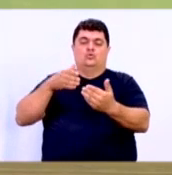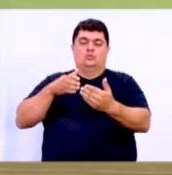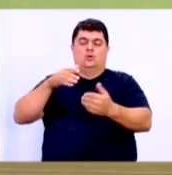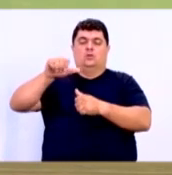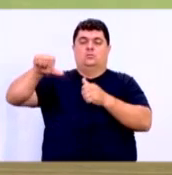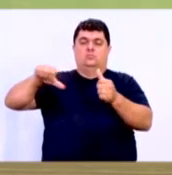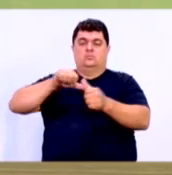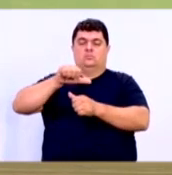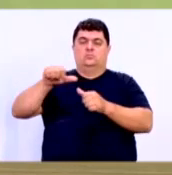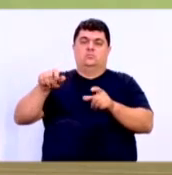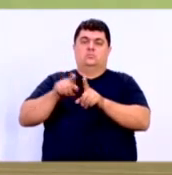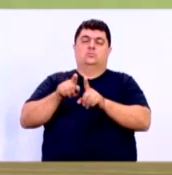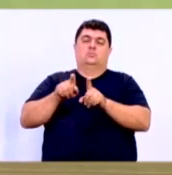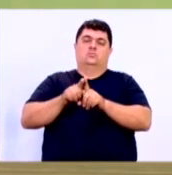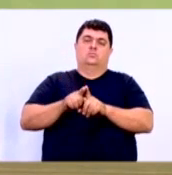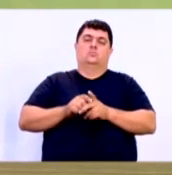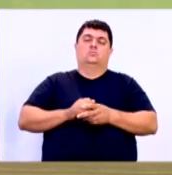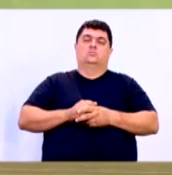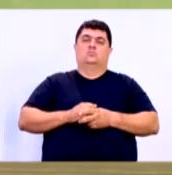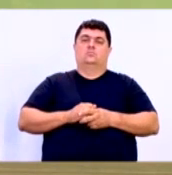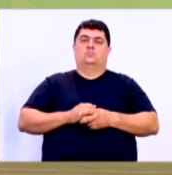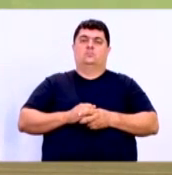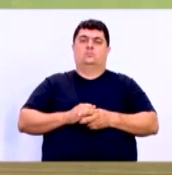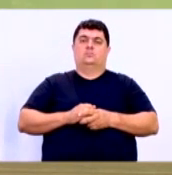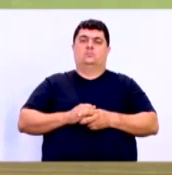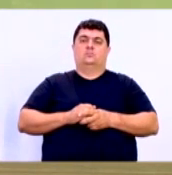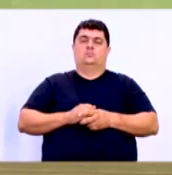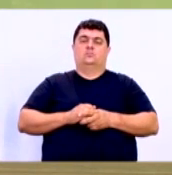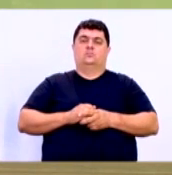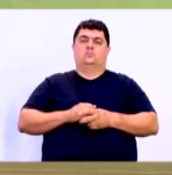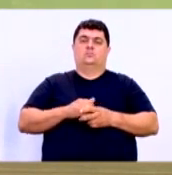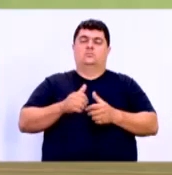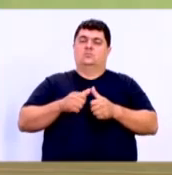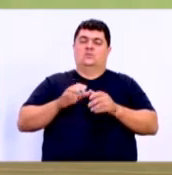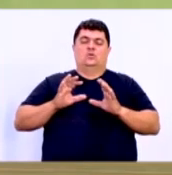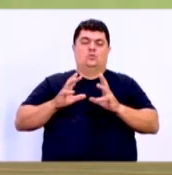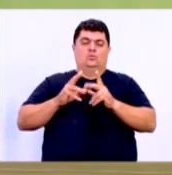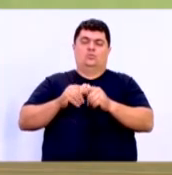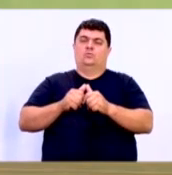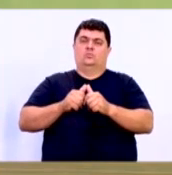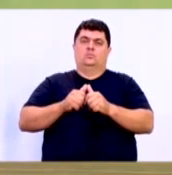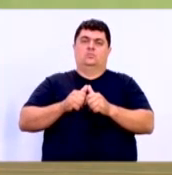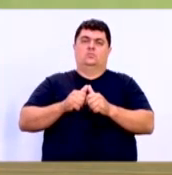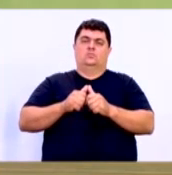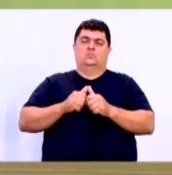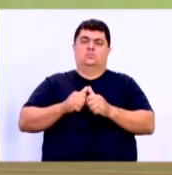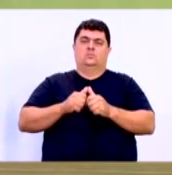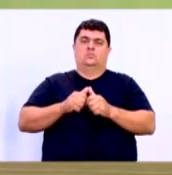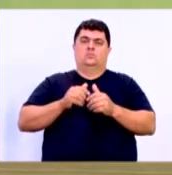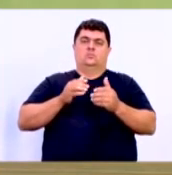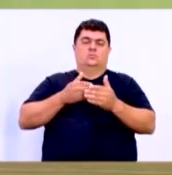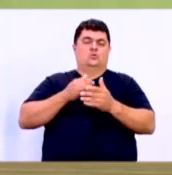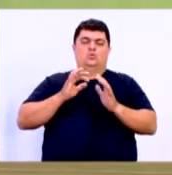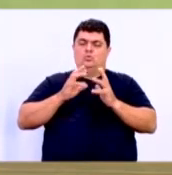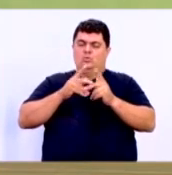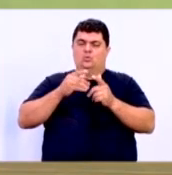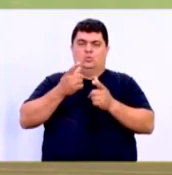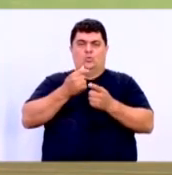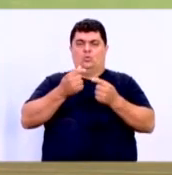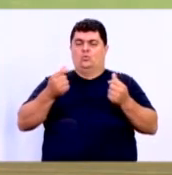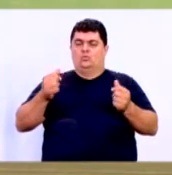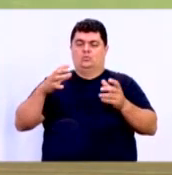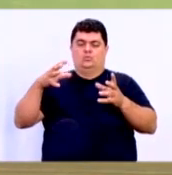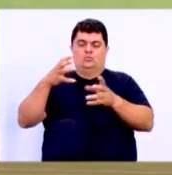e variável. Tá, pessoal? Fixo, todos os custos. Quer direto, quer indireto, fixo e variável, são